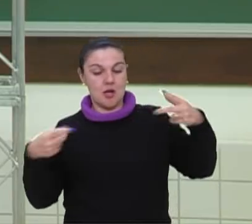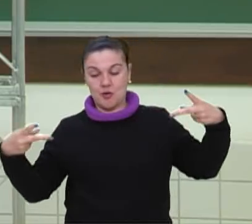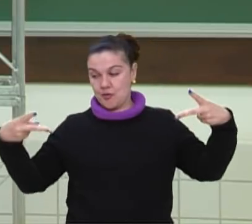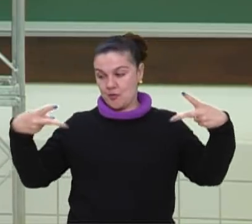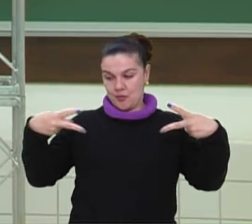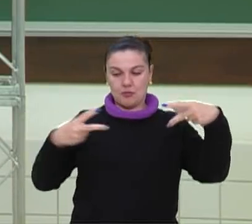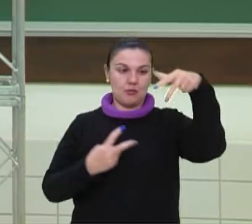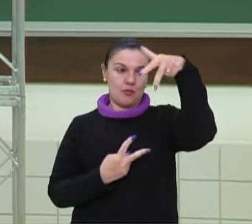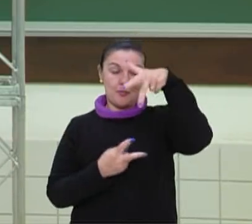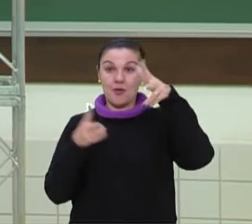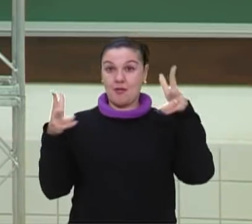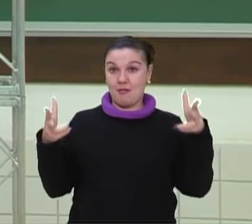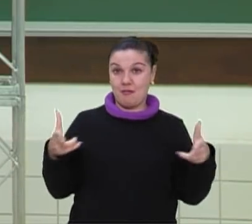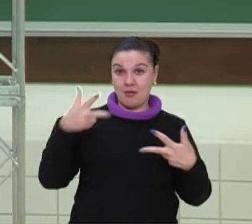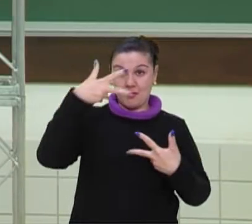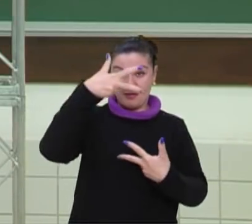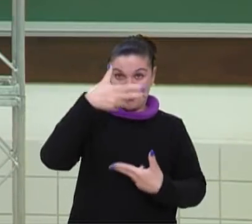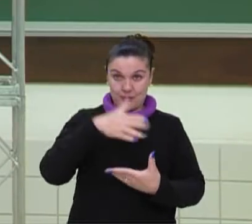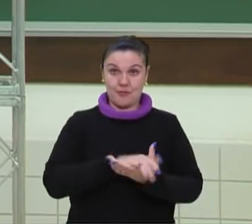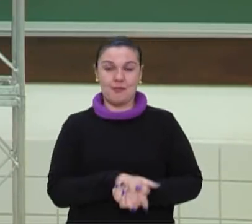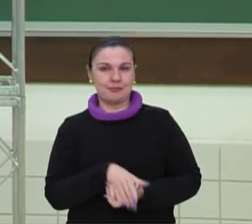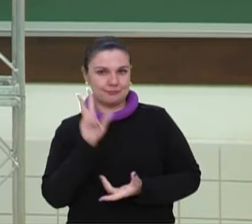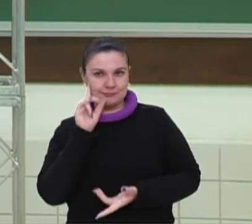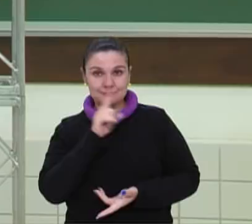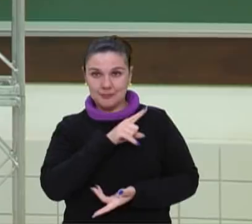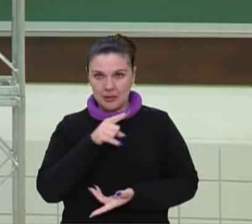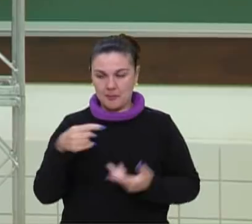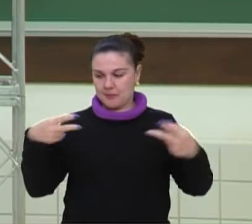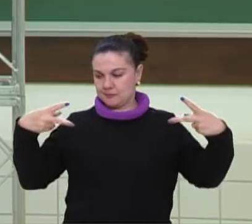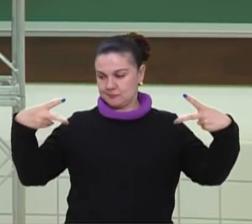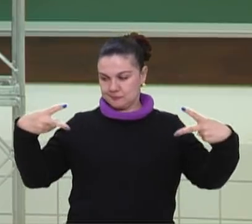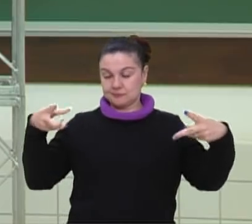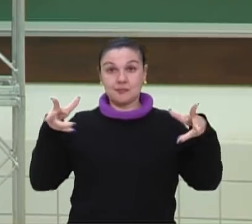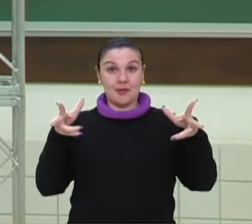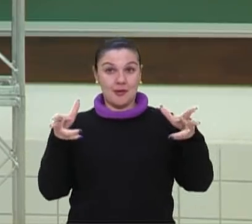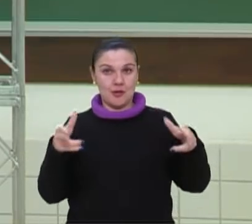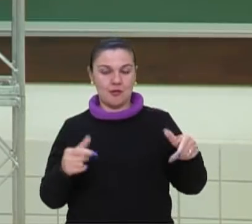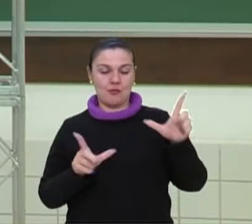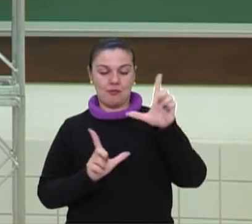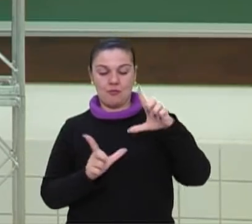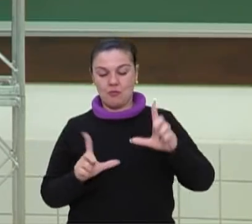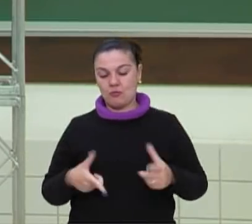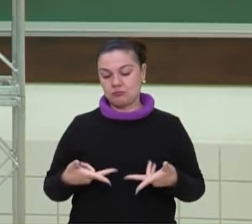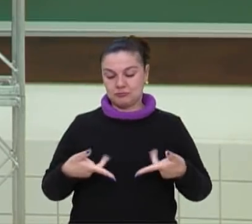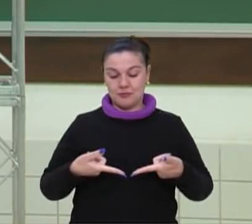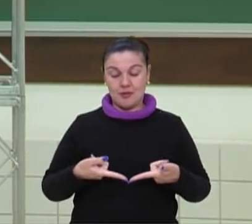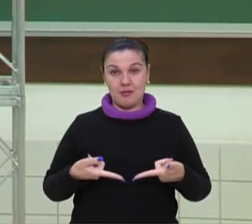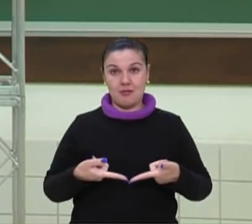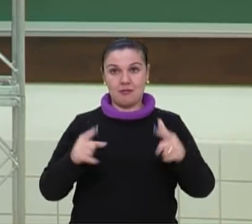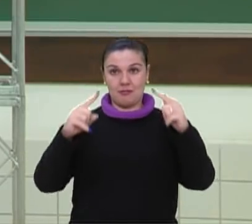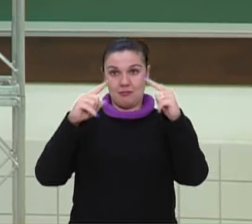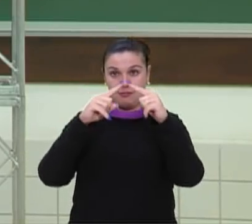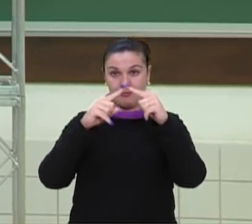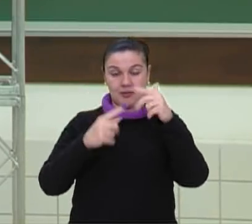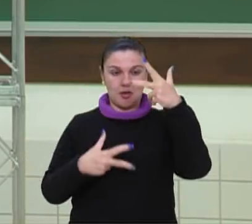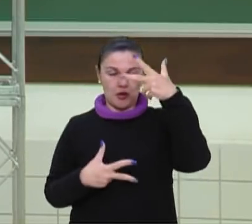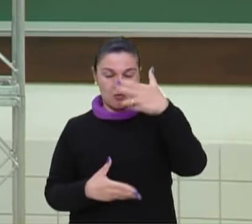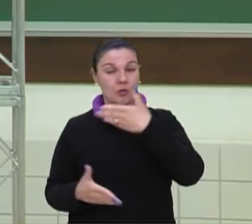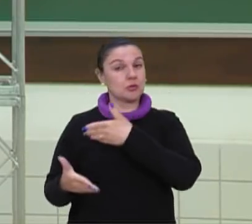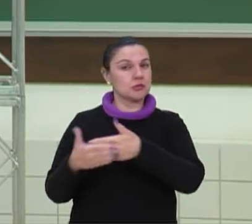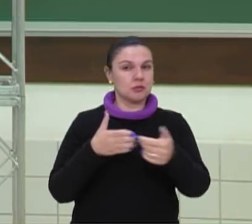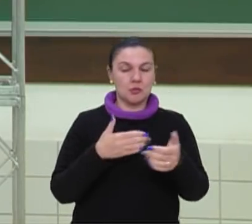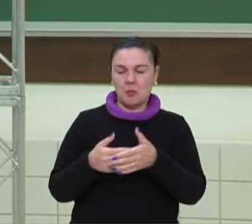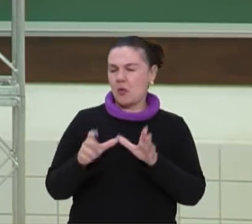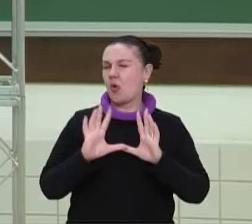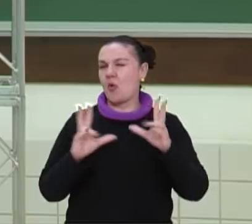são congruentes. O que vem a ser congruentes? Quando vocês virem essa palavrinha aí, né, não importa se é nesse